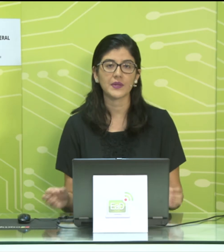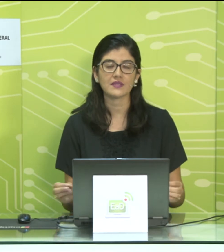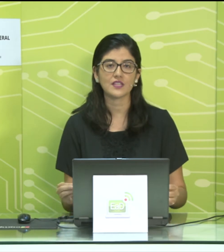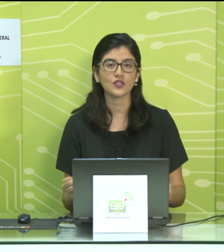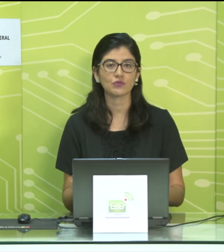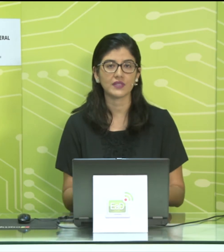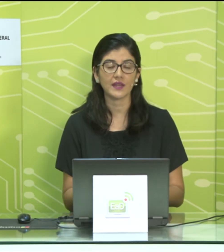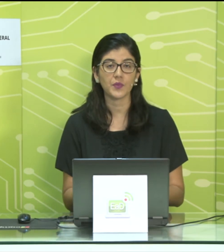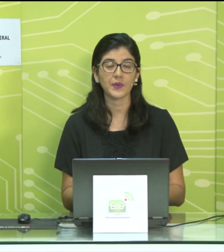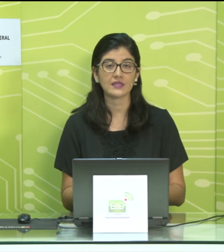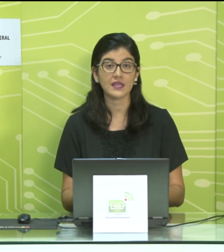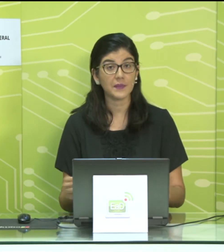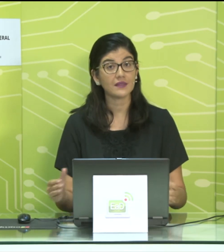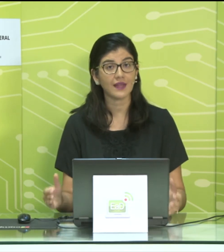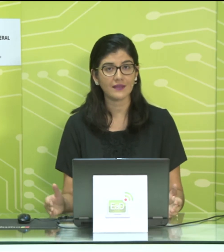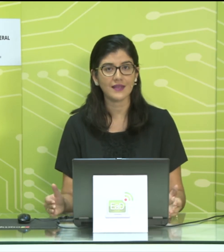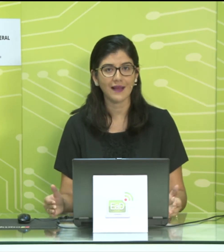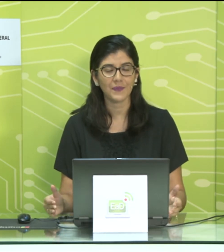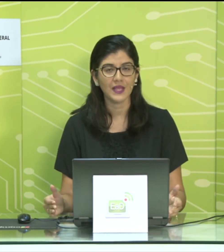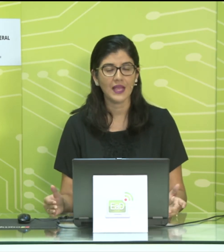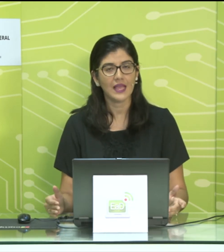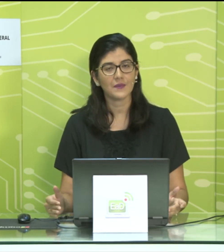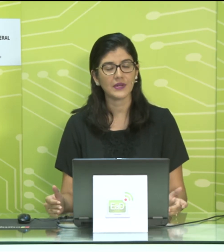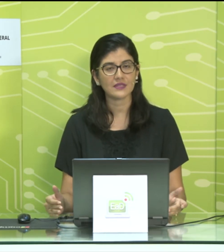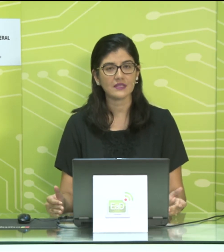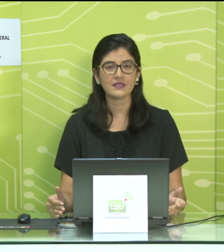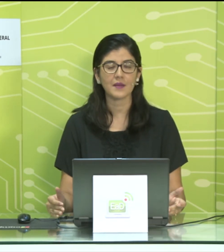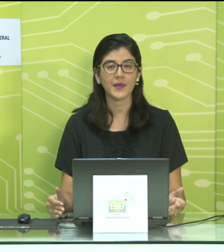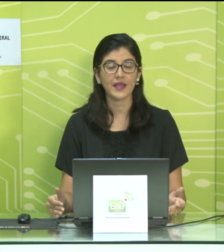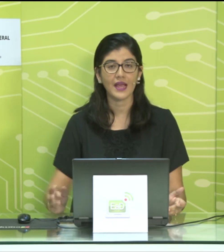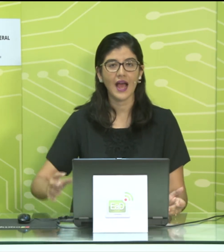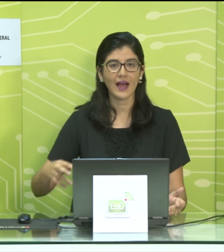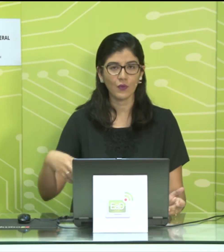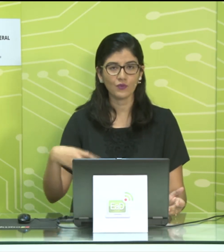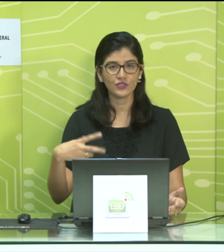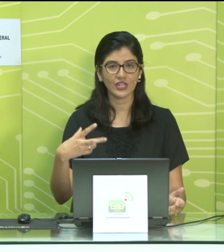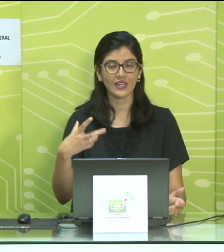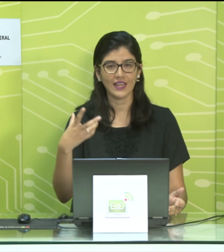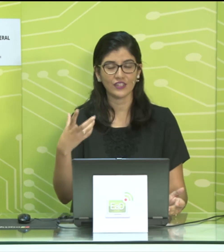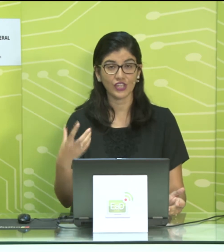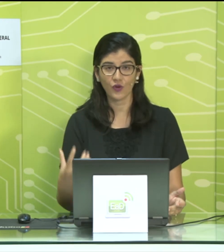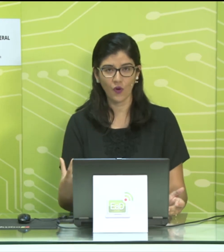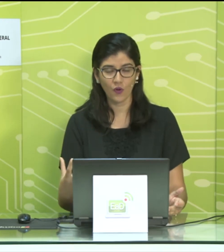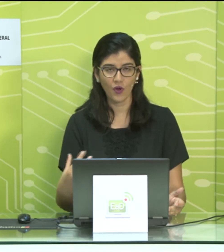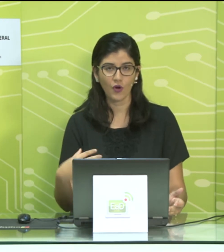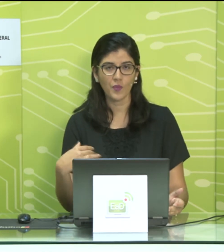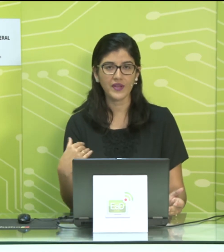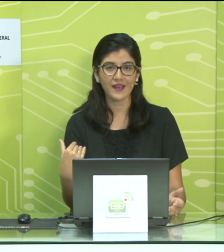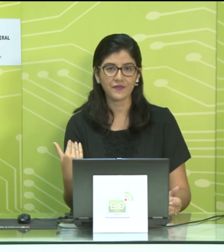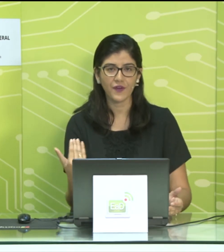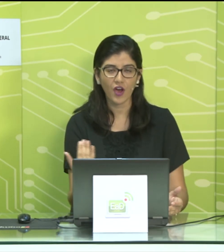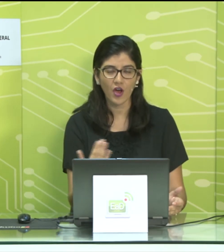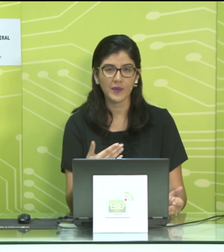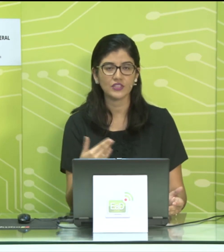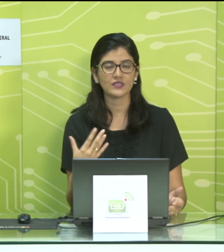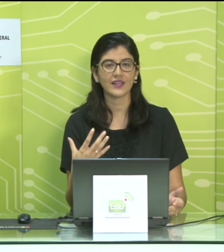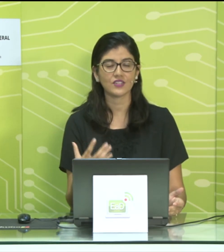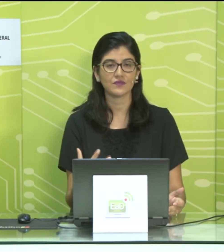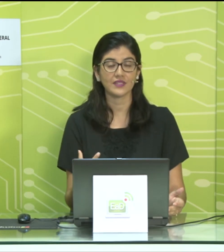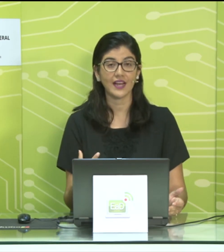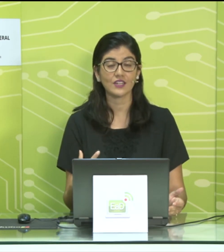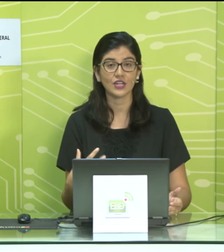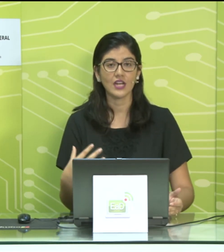aluno ele precisa de um tempo para se ambientalizar. Ele precisa saber aonde ele chegou, como que é a forma